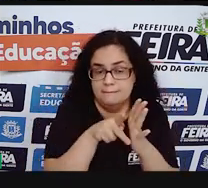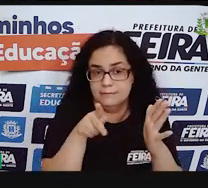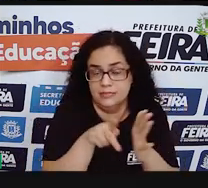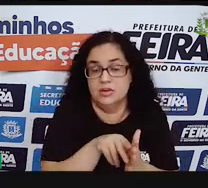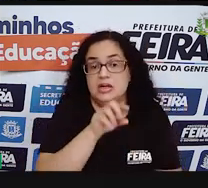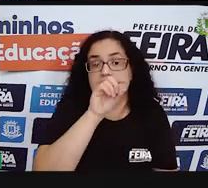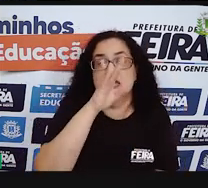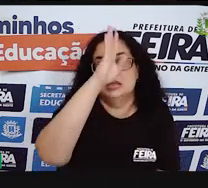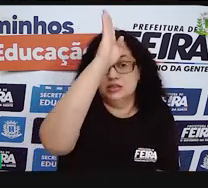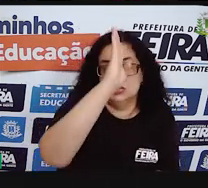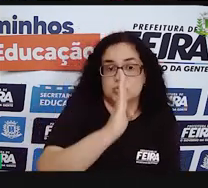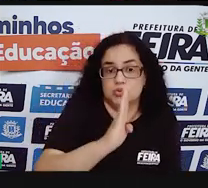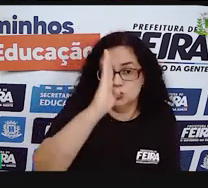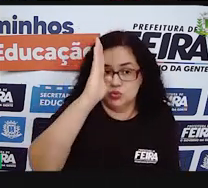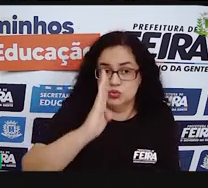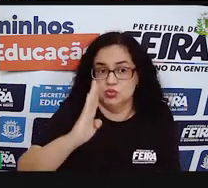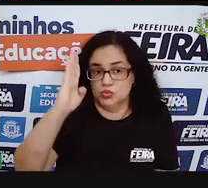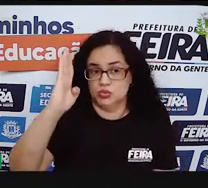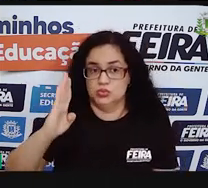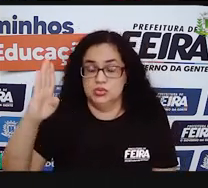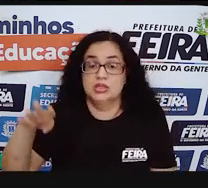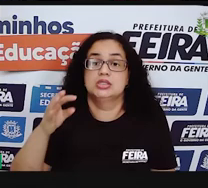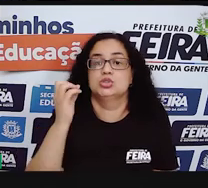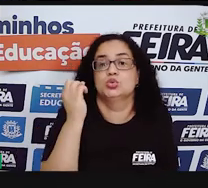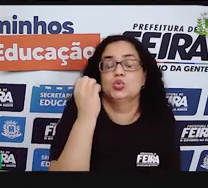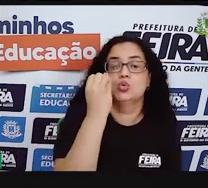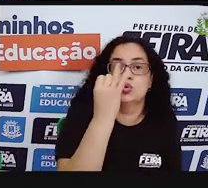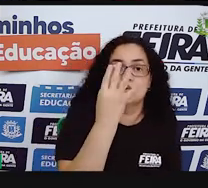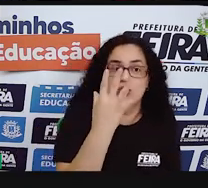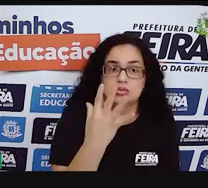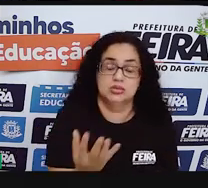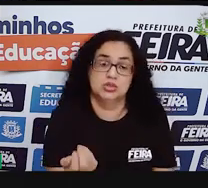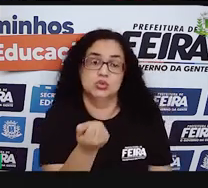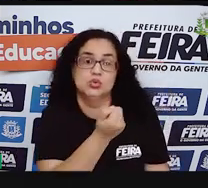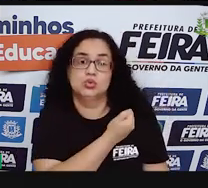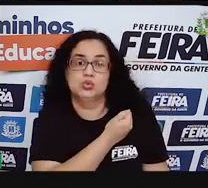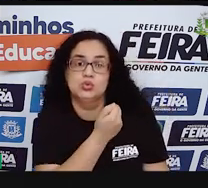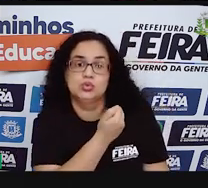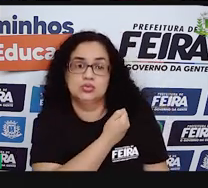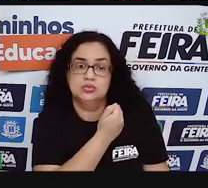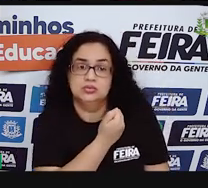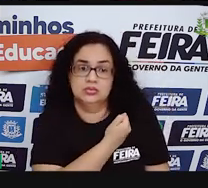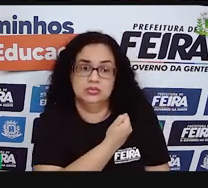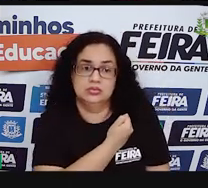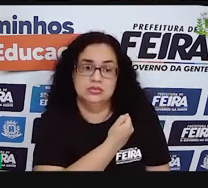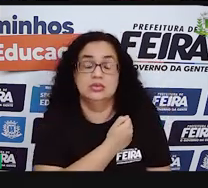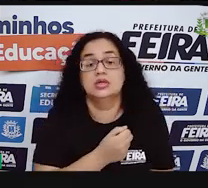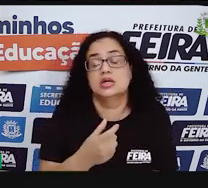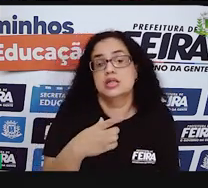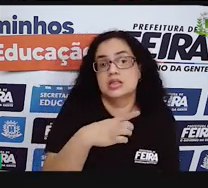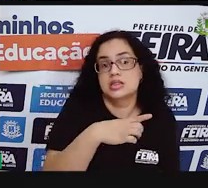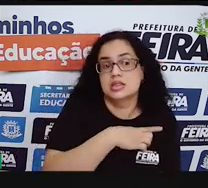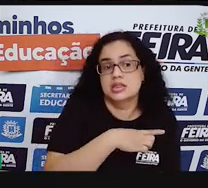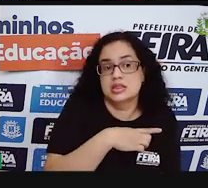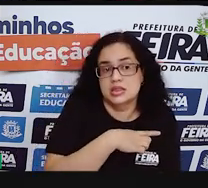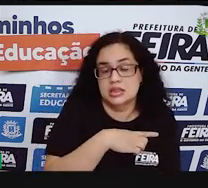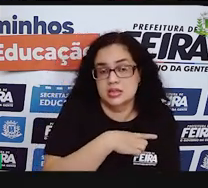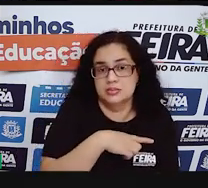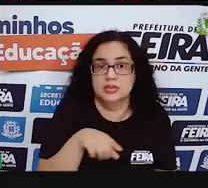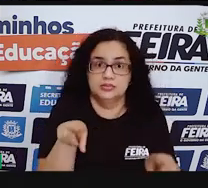de cada coluna representa as quantidades, né? Os valores. Por isso, as colunas aparecem aí em